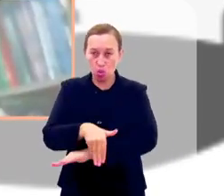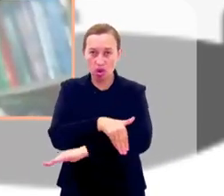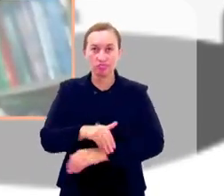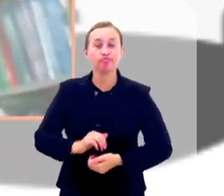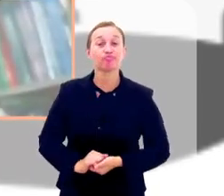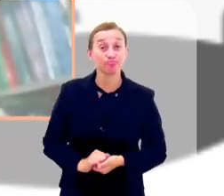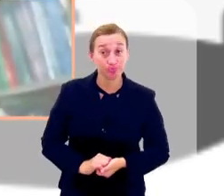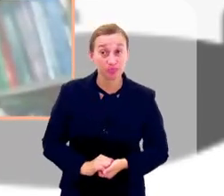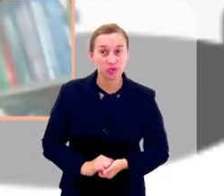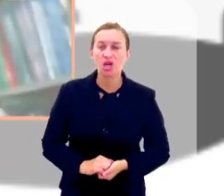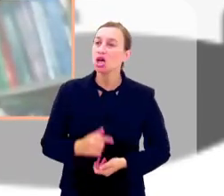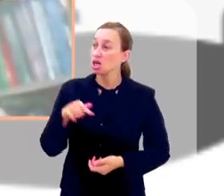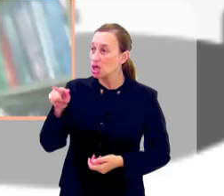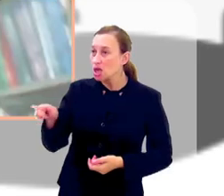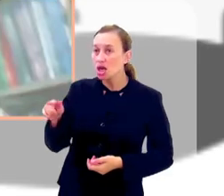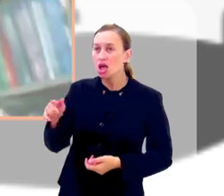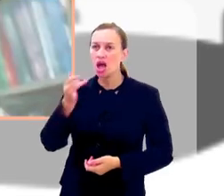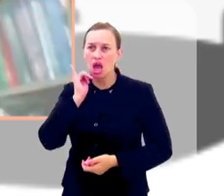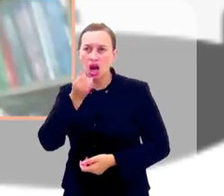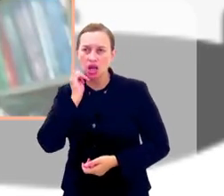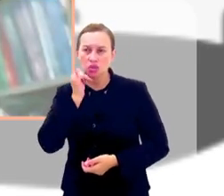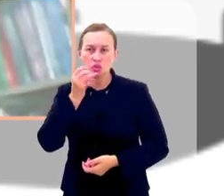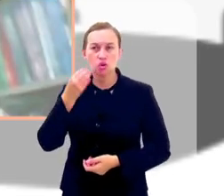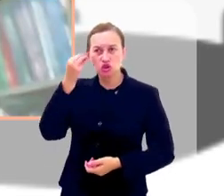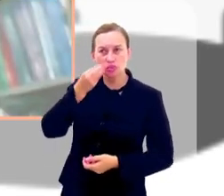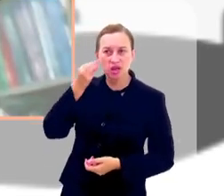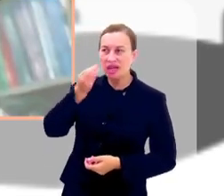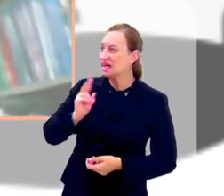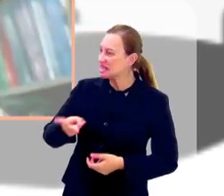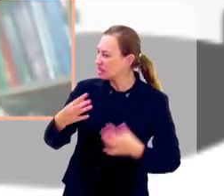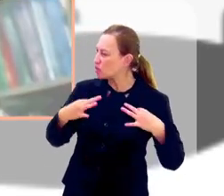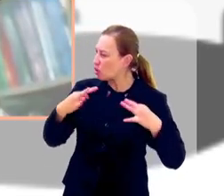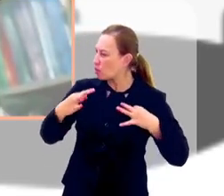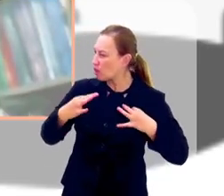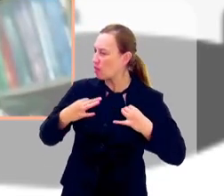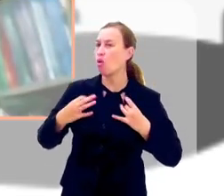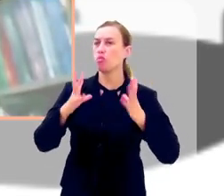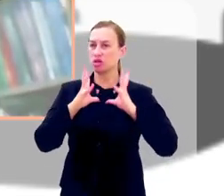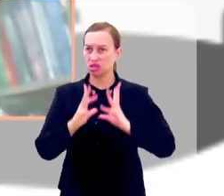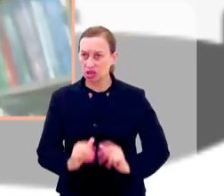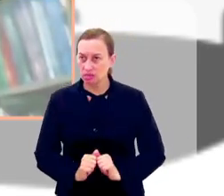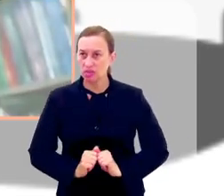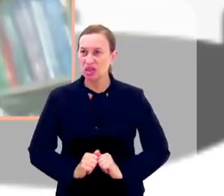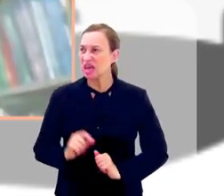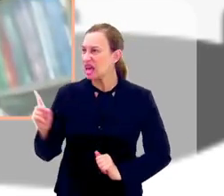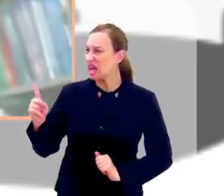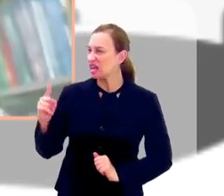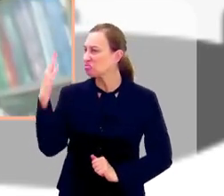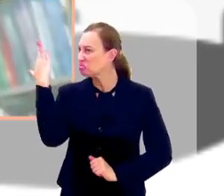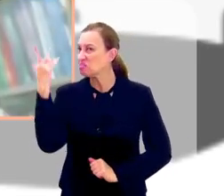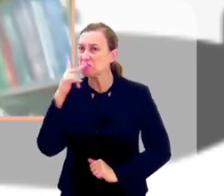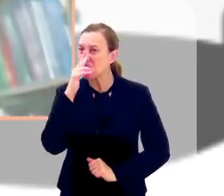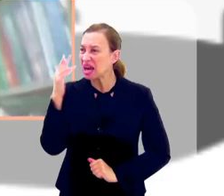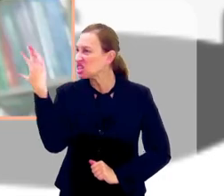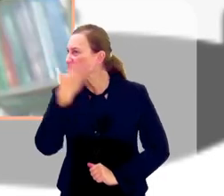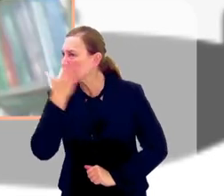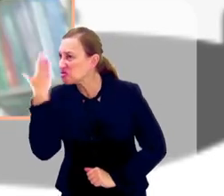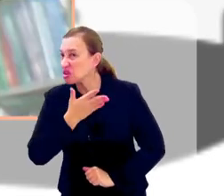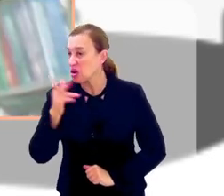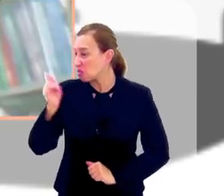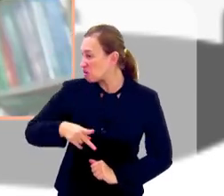limpeza. E ele relatou que sempre que ele estava com esse uniforme, ele era